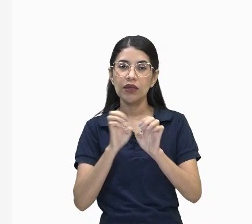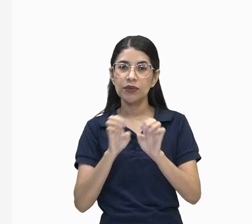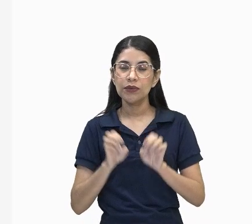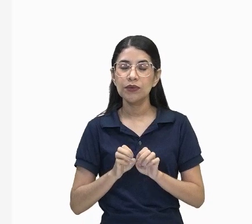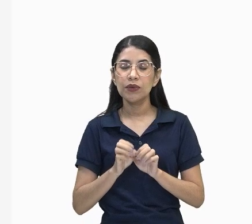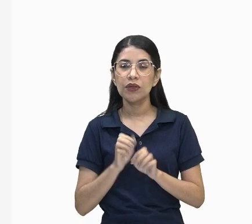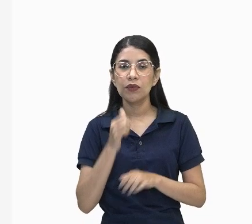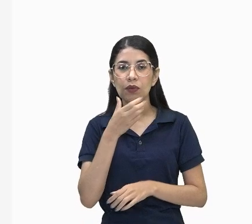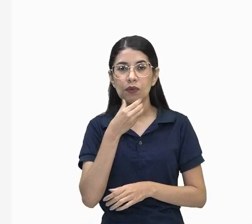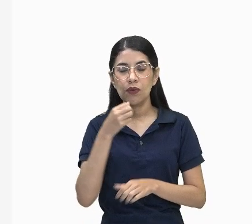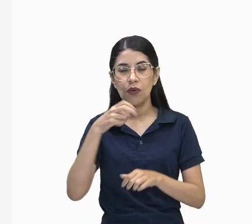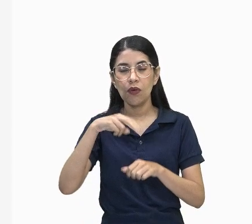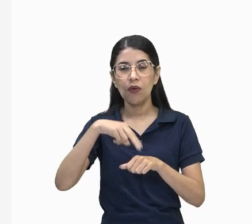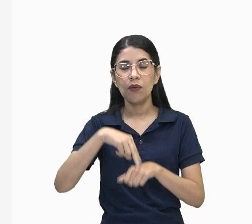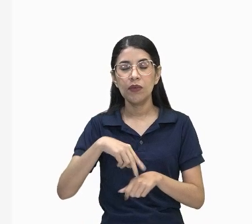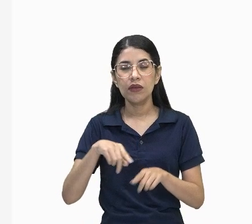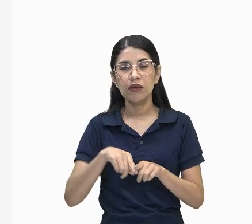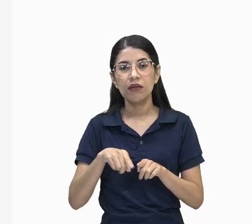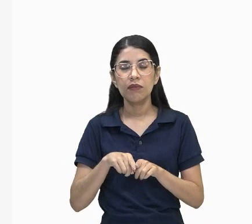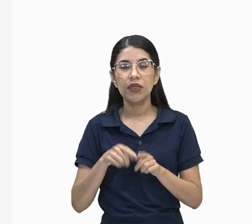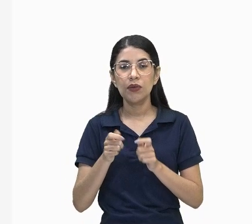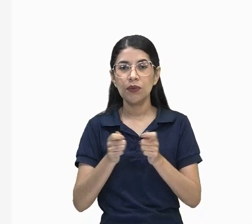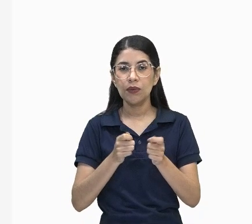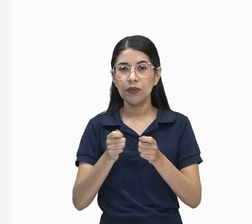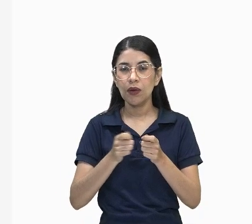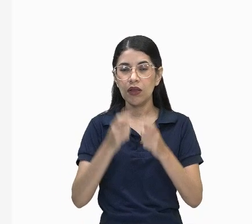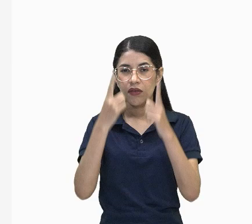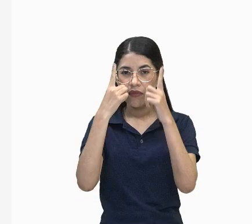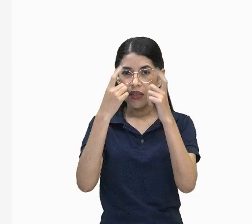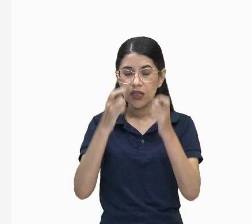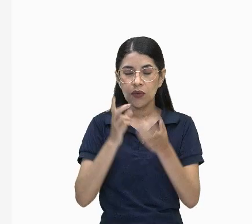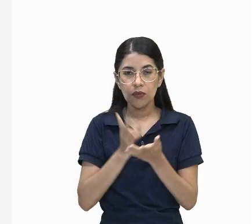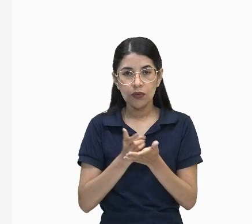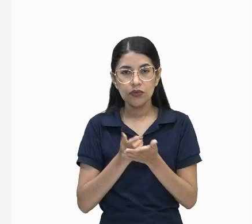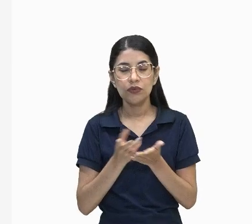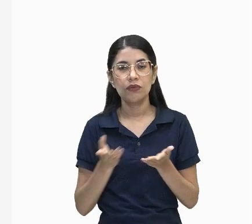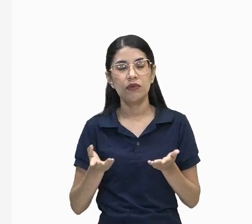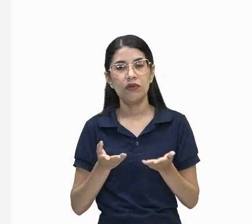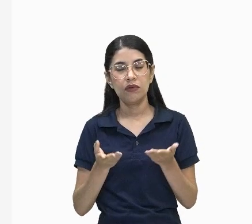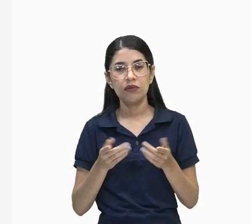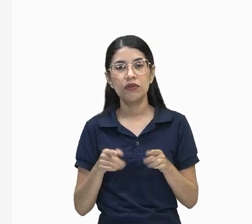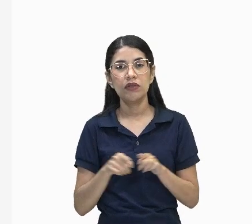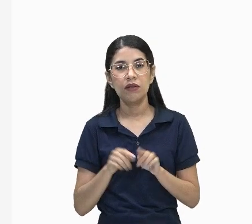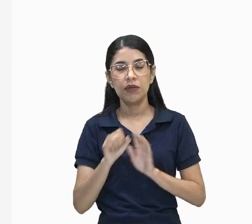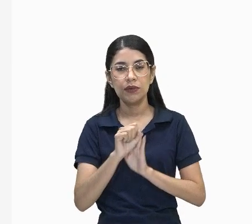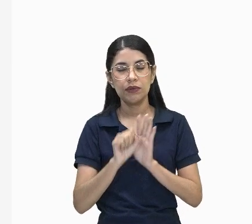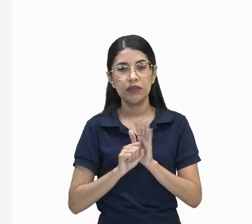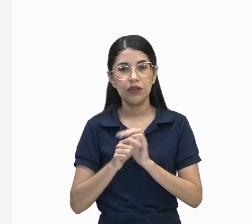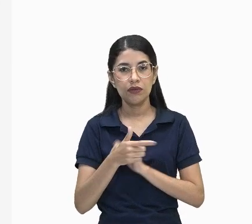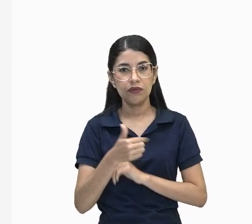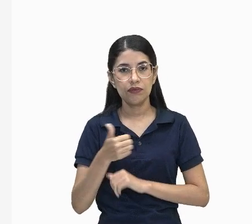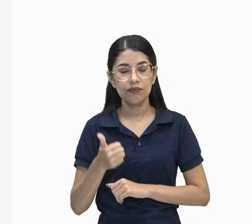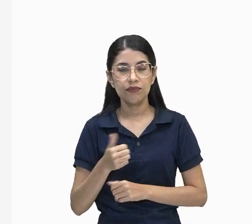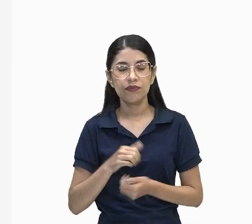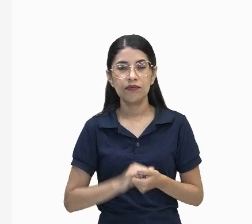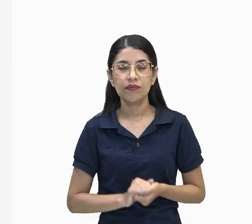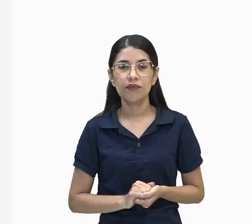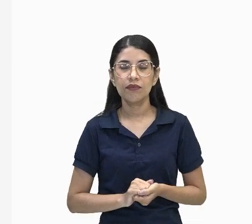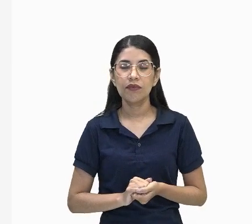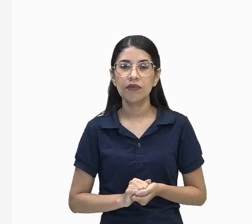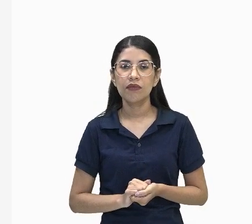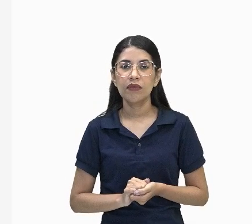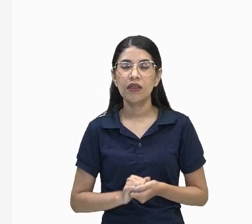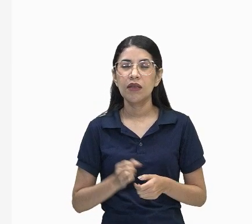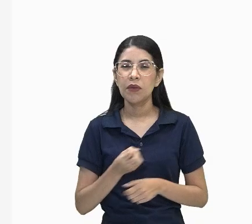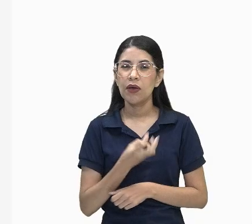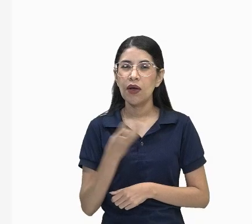pelo controle e pela violência, permanecem presentes ainda no século XXI. Quantos